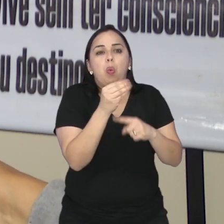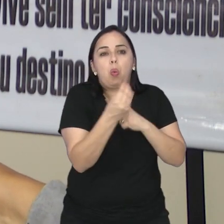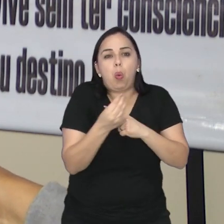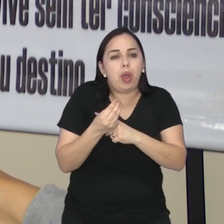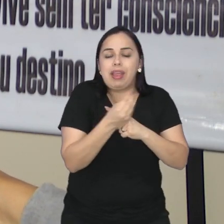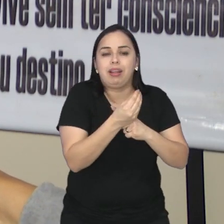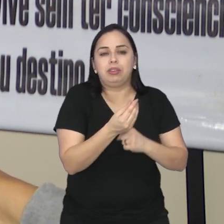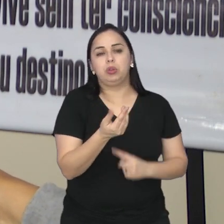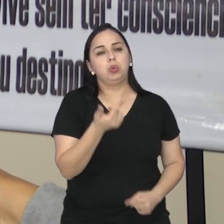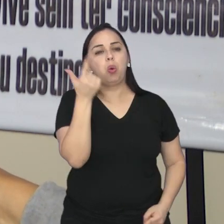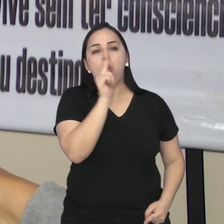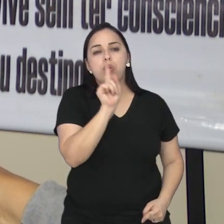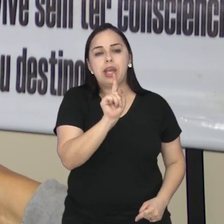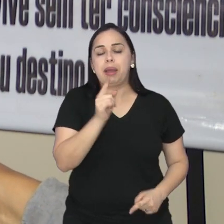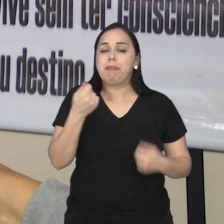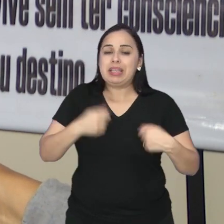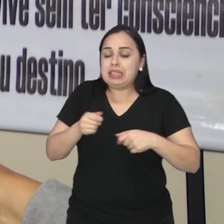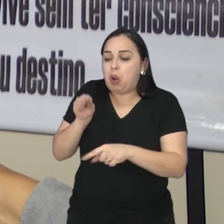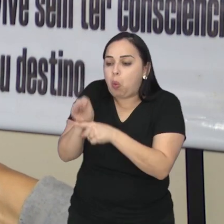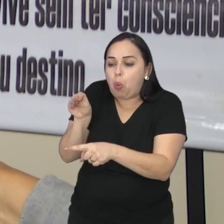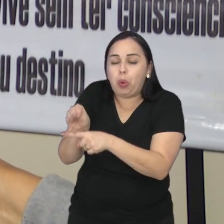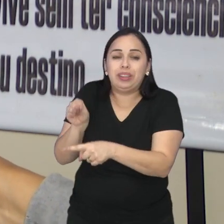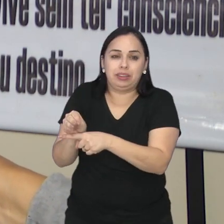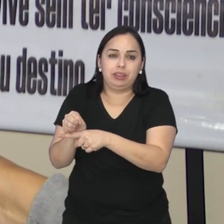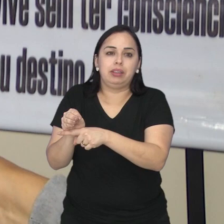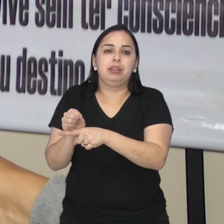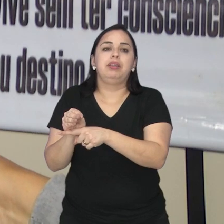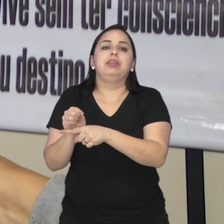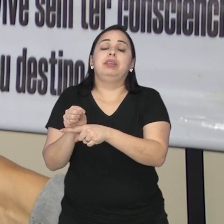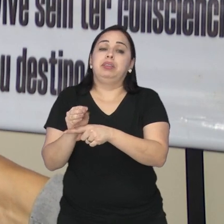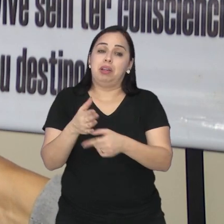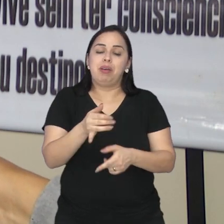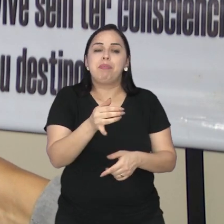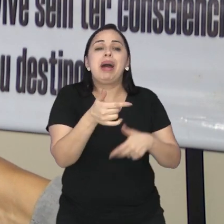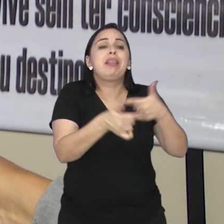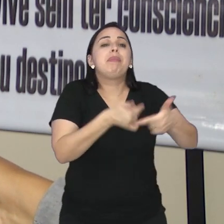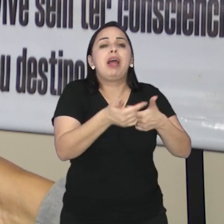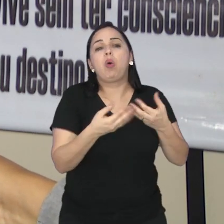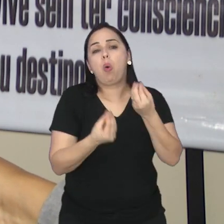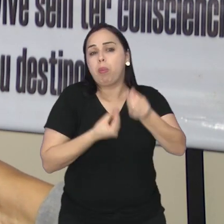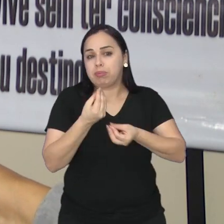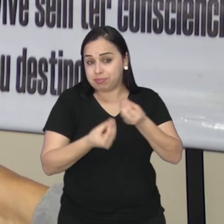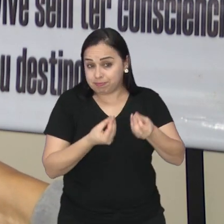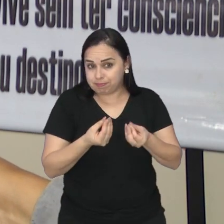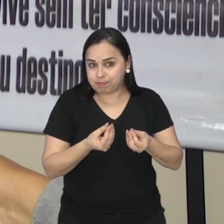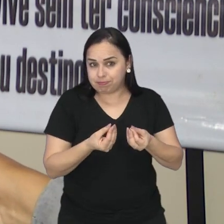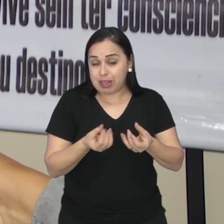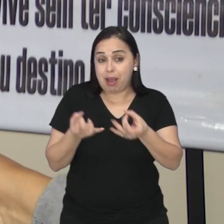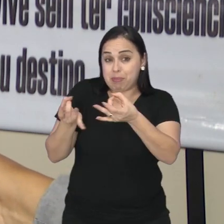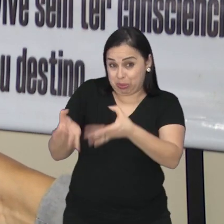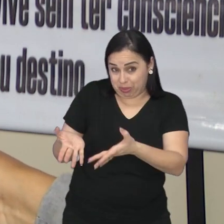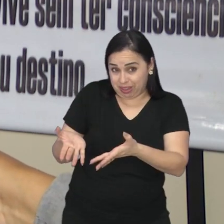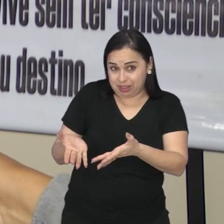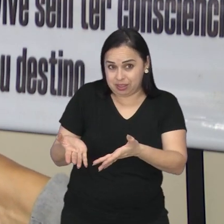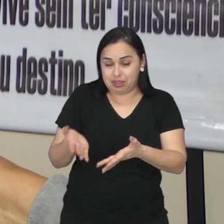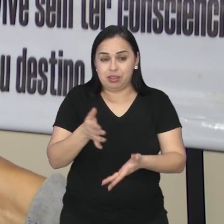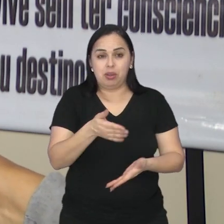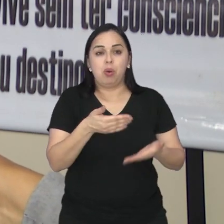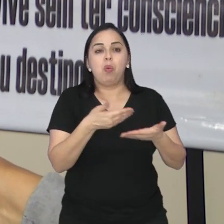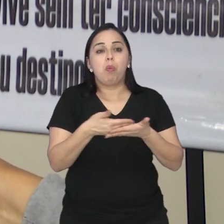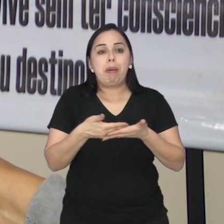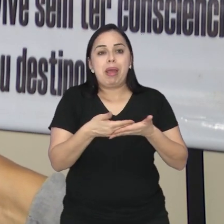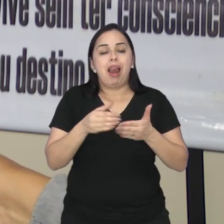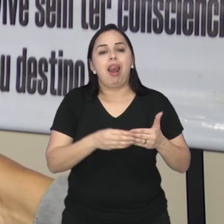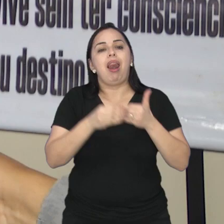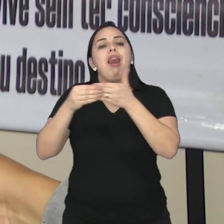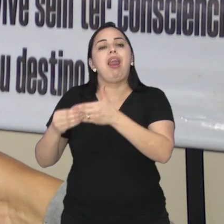deles, né? Porque precisa cuidar do paciente. Então, para trabalhar, como é que eu faço? Né? Vou deixar com quem? O bebezinho